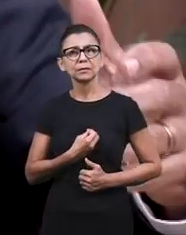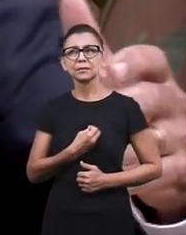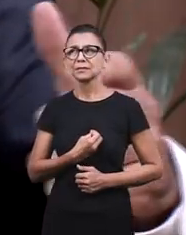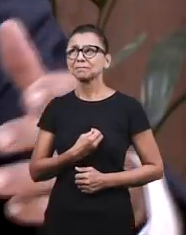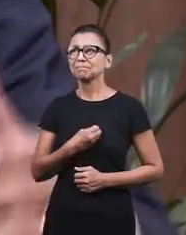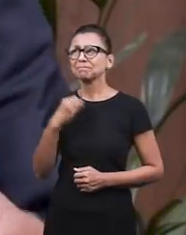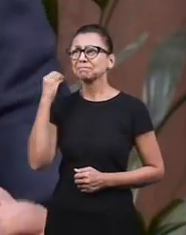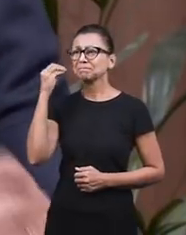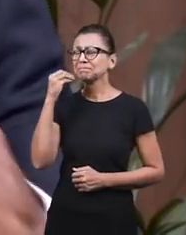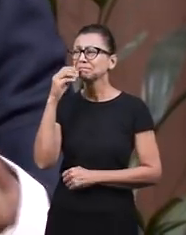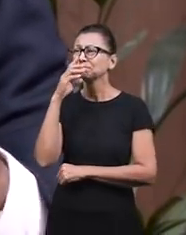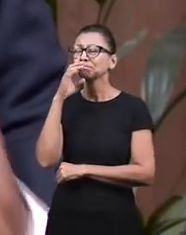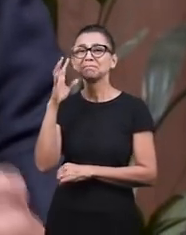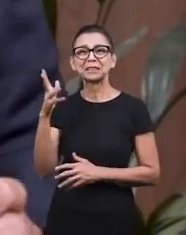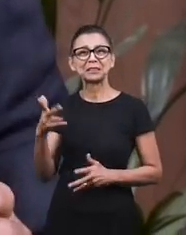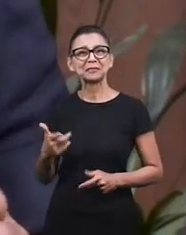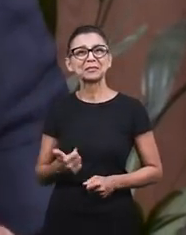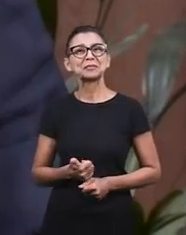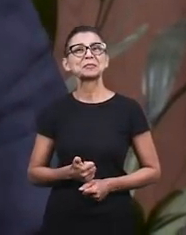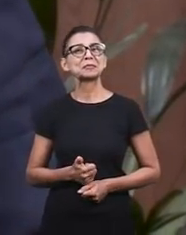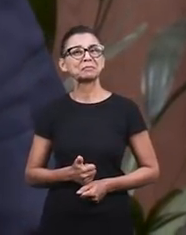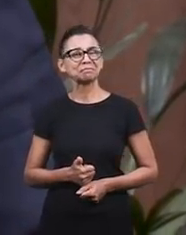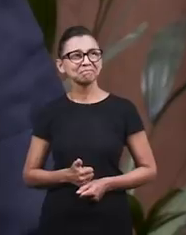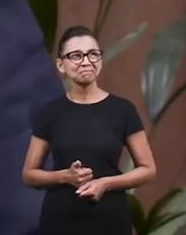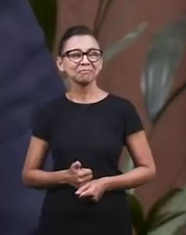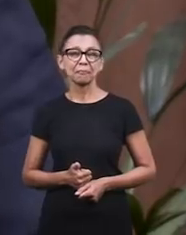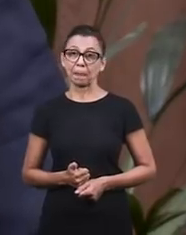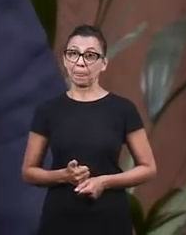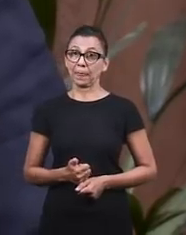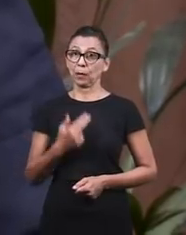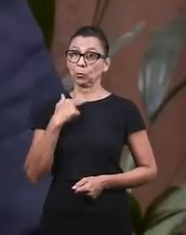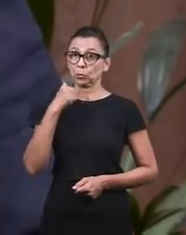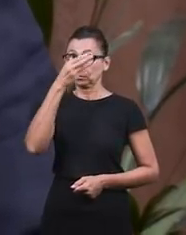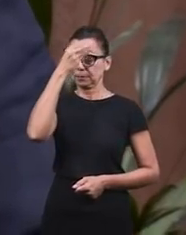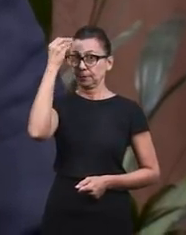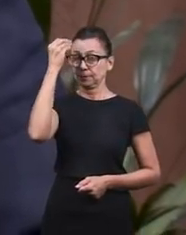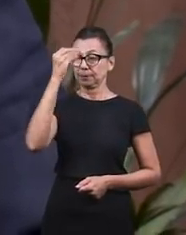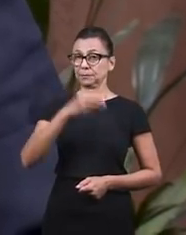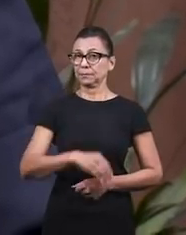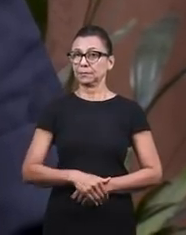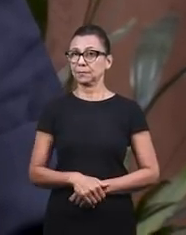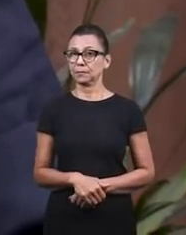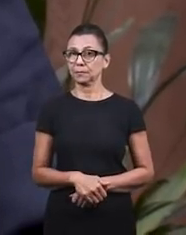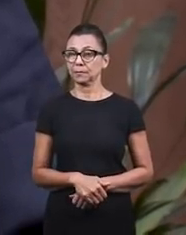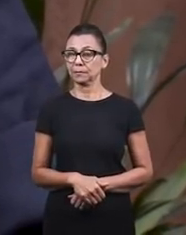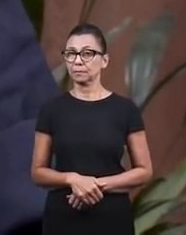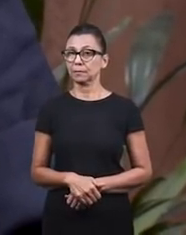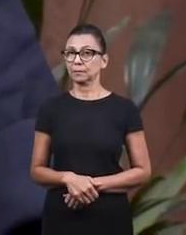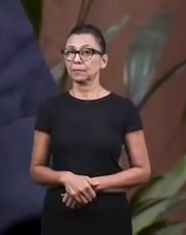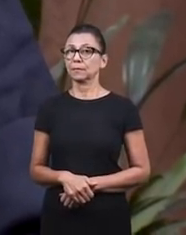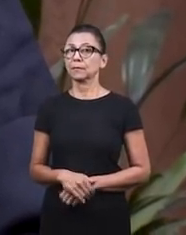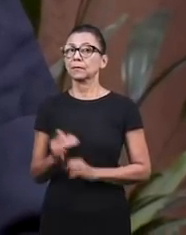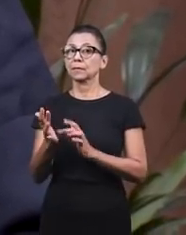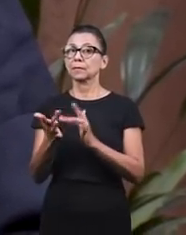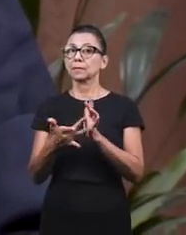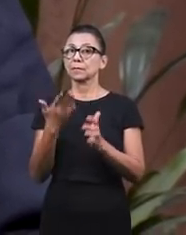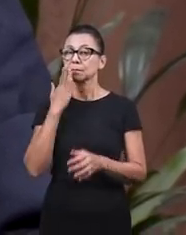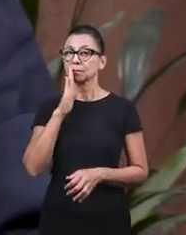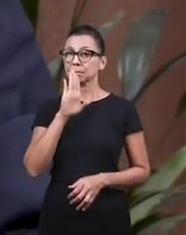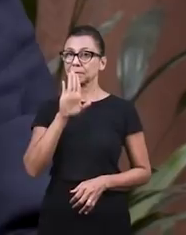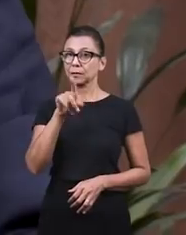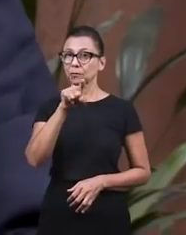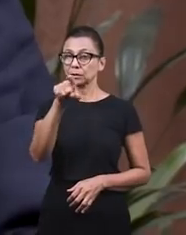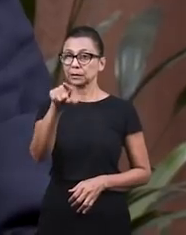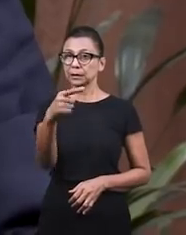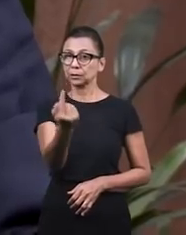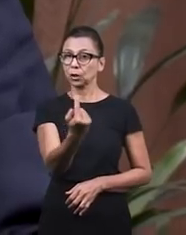experiências, seria maravilhoso. Olha, seria. Mas não podemos esquecer uma coisa. A promessa de Jesus disse, você não ficou